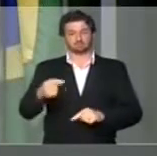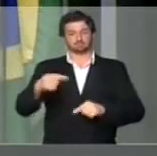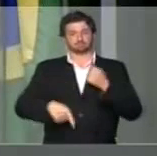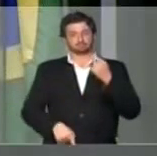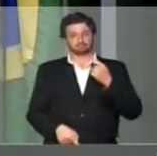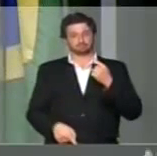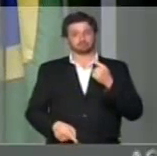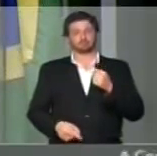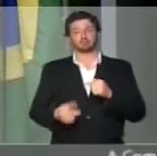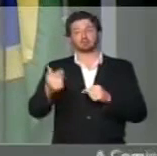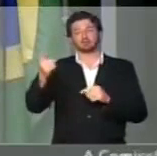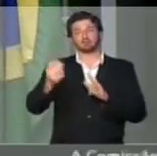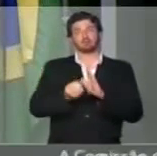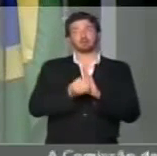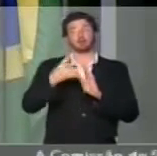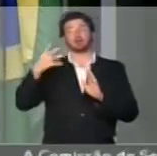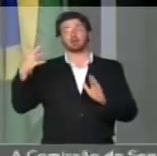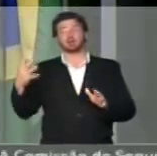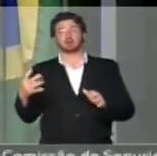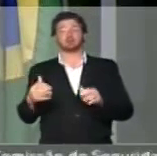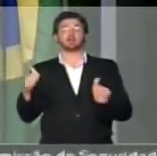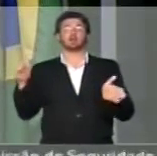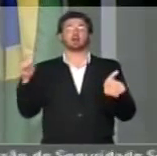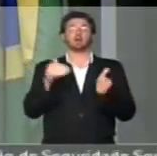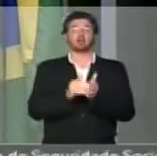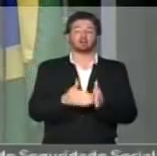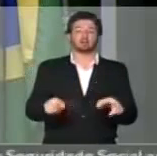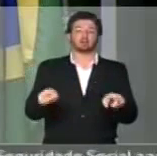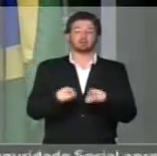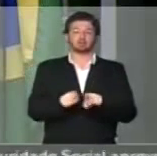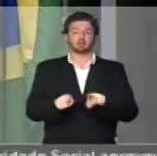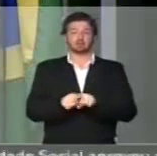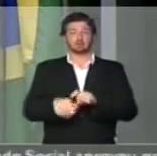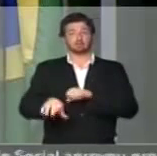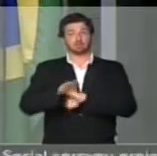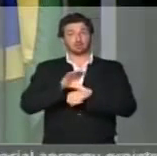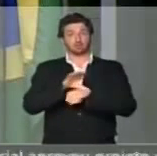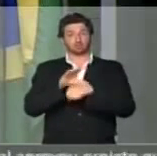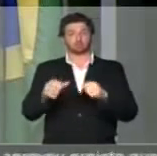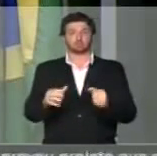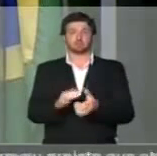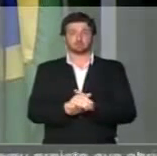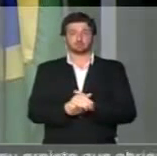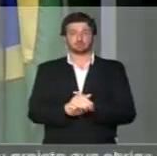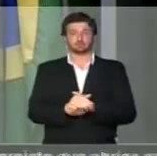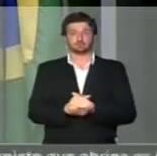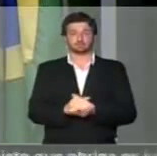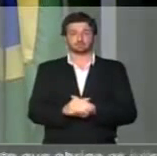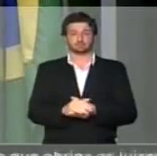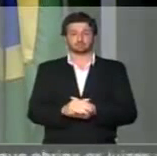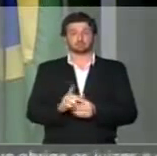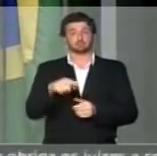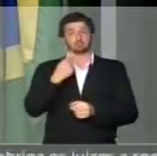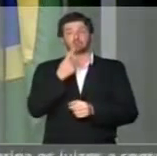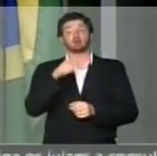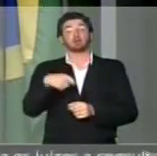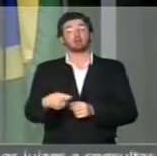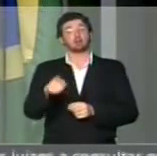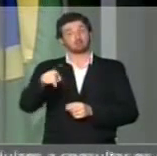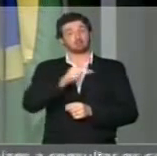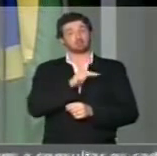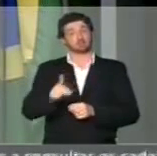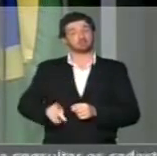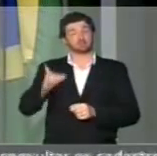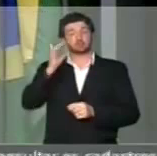viola seguidas vezes até a própria Constituição. Nos referimos à presidência